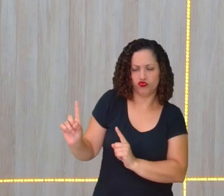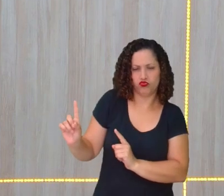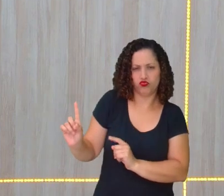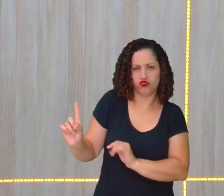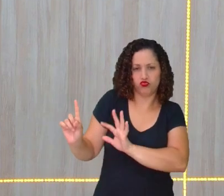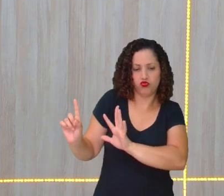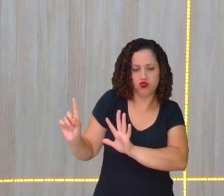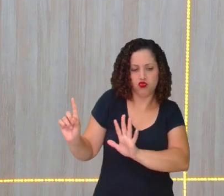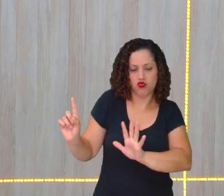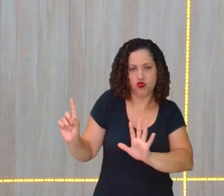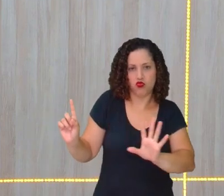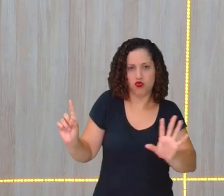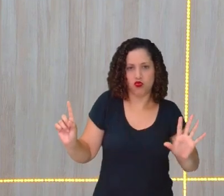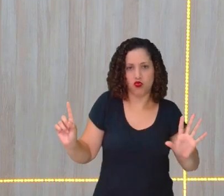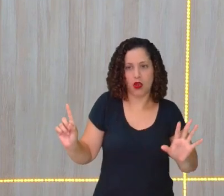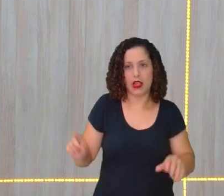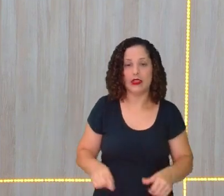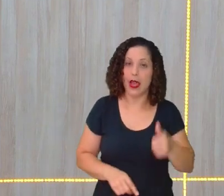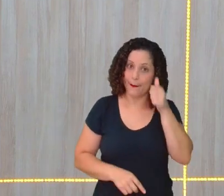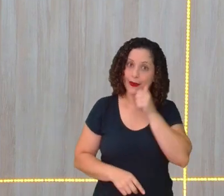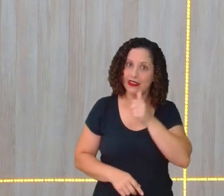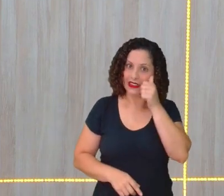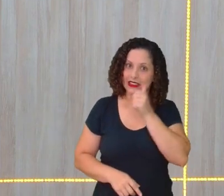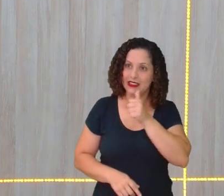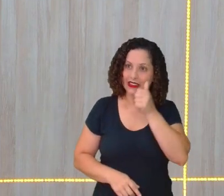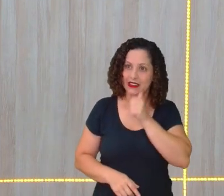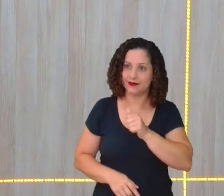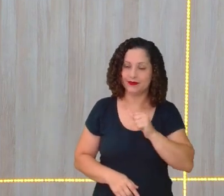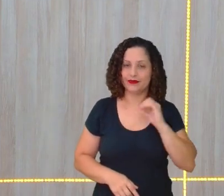ele. E essa menina, Cindy Lou,